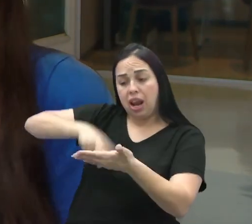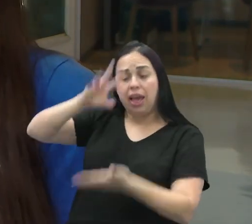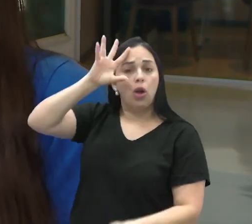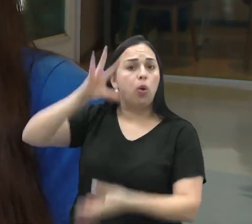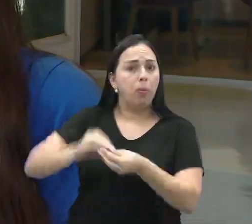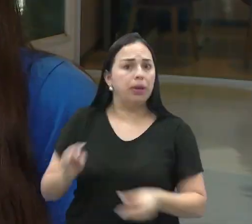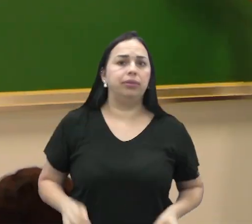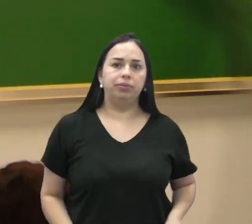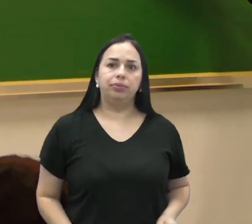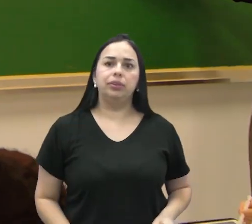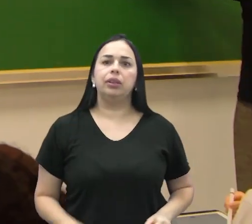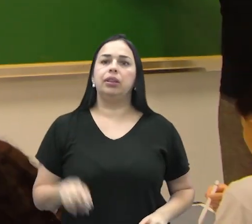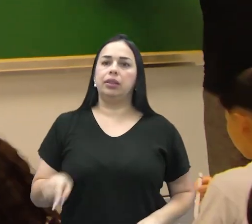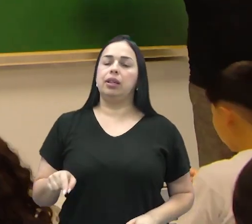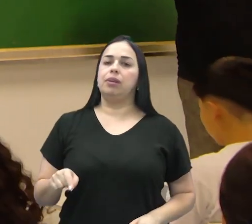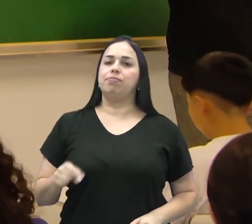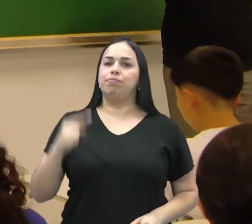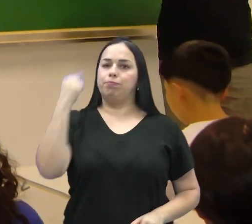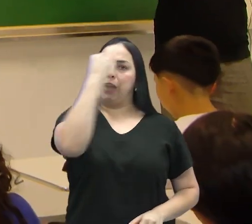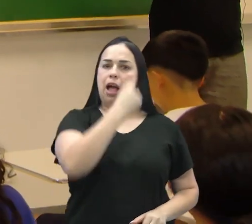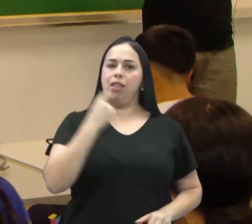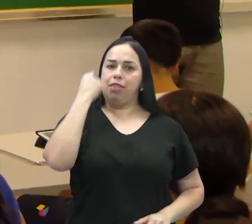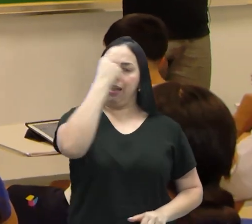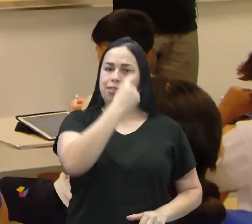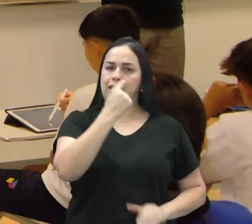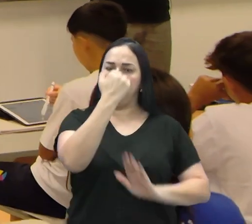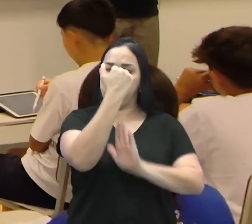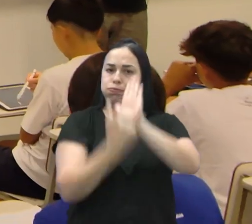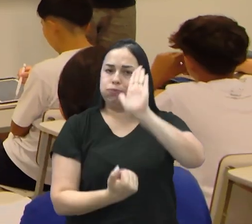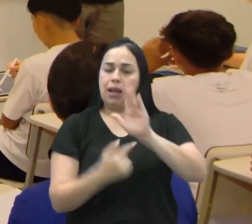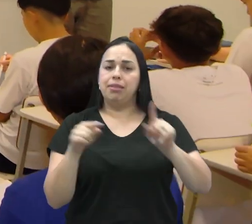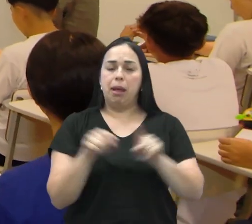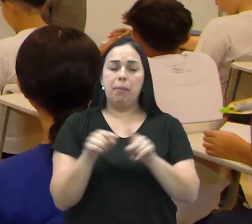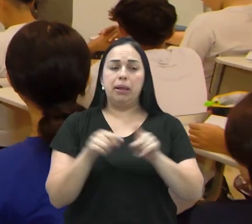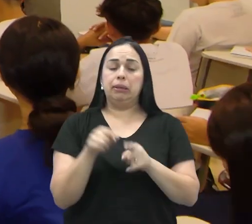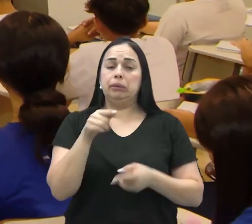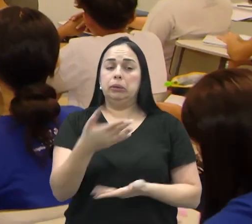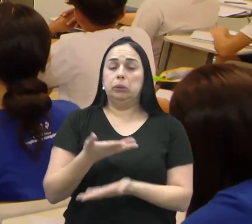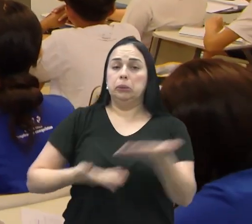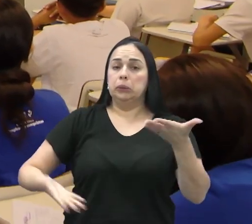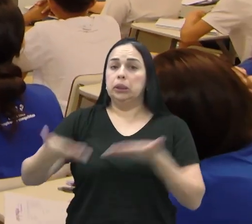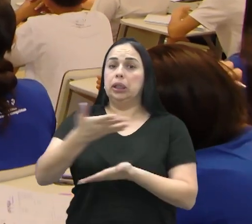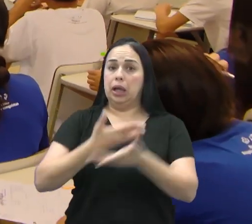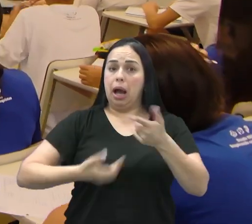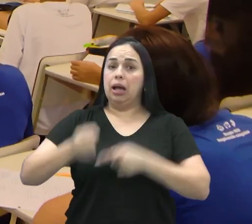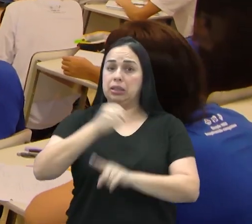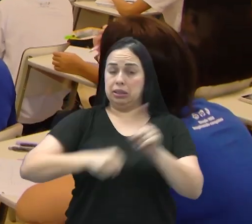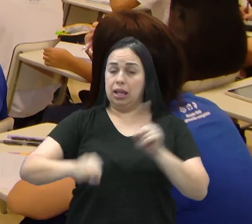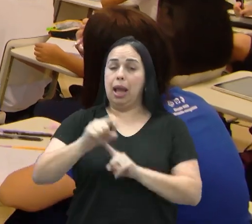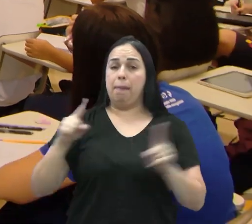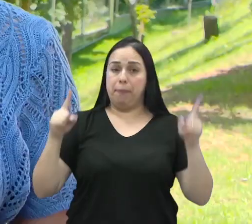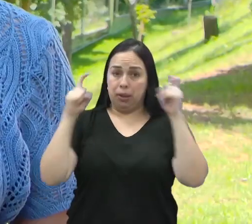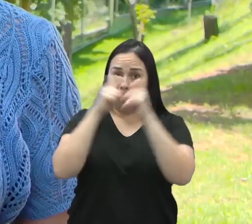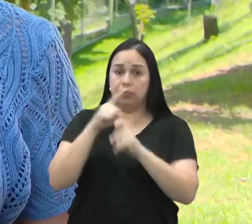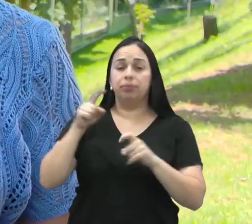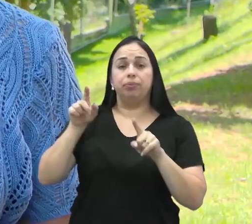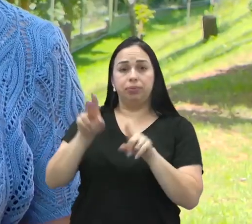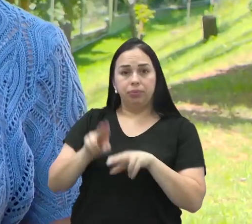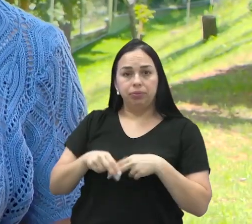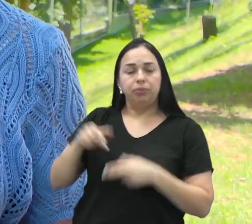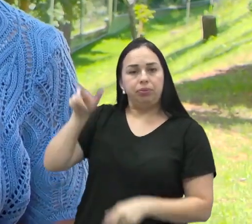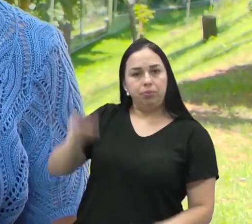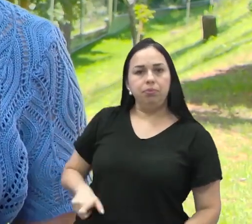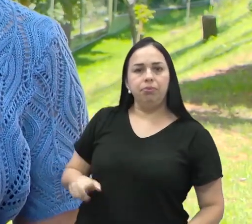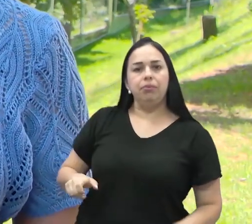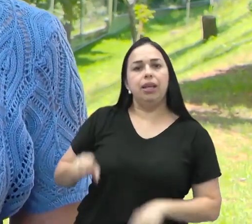tem interpretação de texto. A possível interferência na vivência em sociedade dos jovens também é uma preocupação dos educadores. Essa